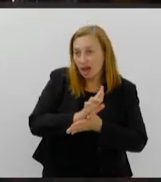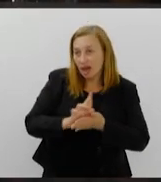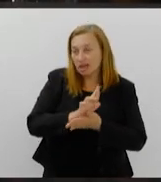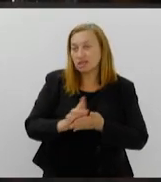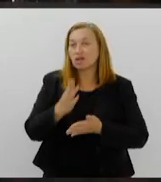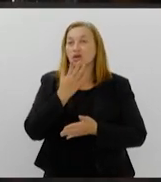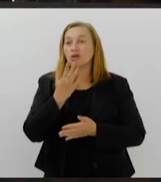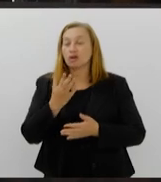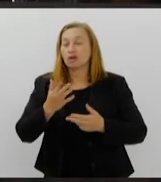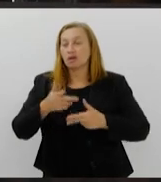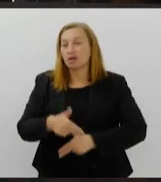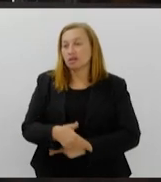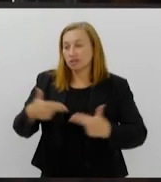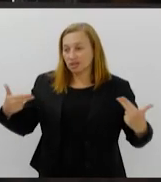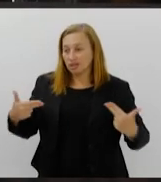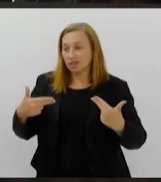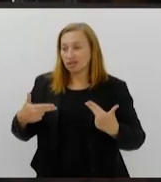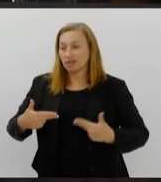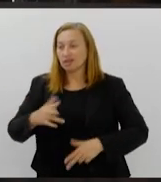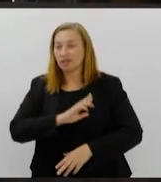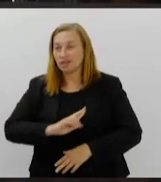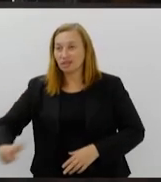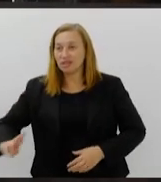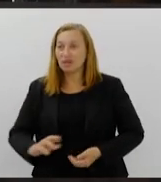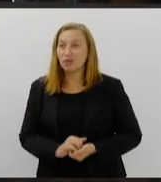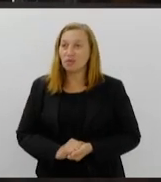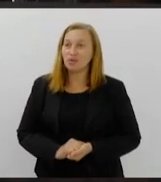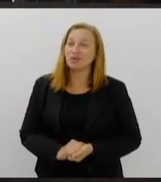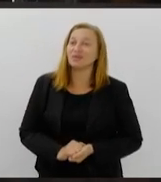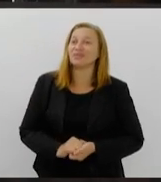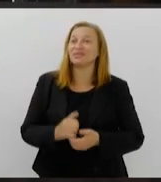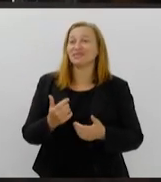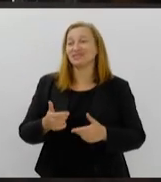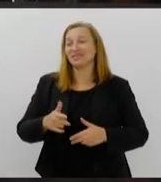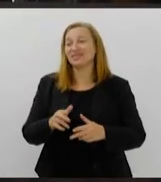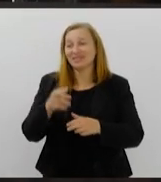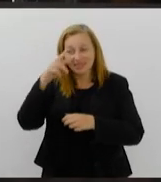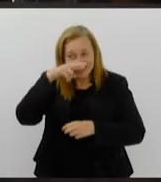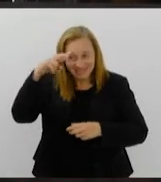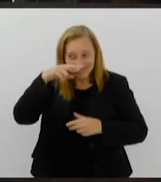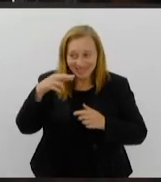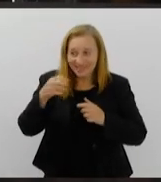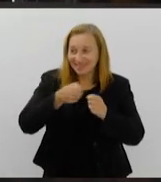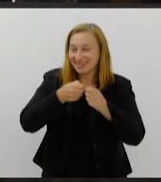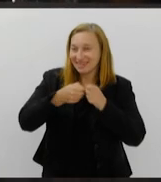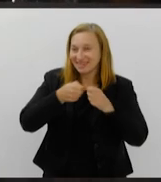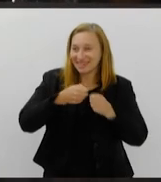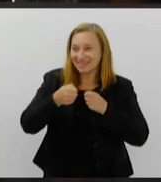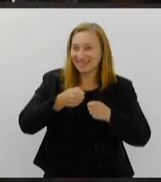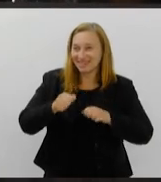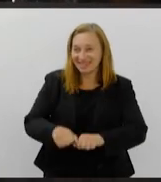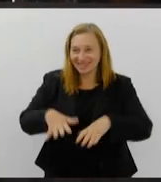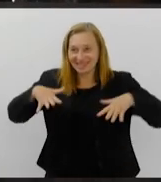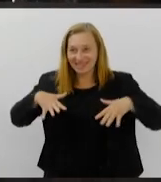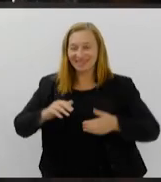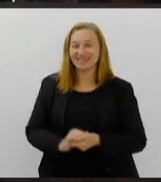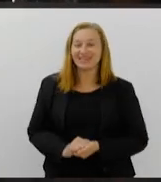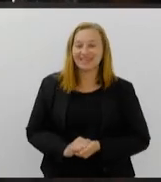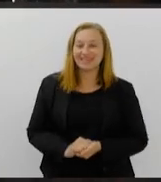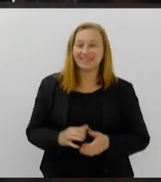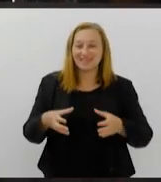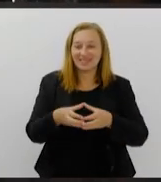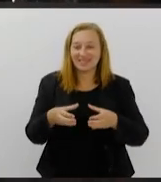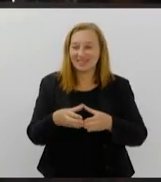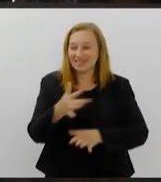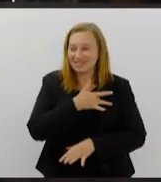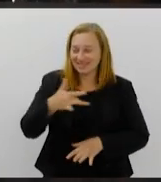Etnia e Religião e Procedência Nacional, Orçamento, Finanças, Fiscalização Financeira e Controle das Emendas de Plenário. Pela Comissão